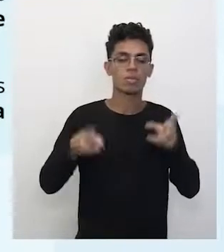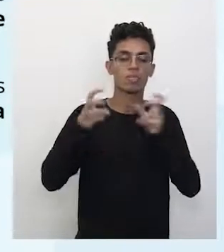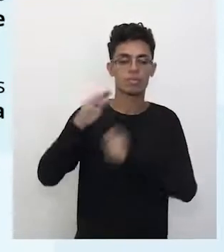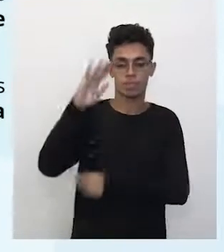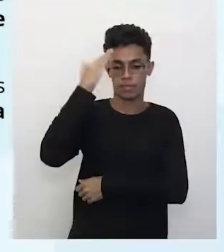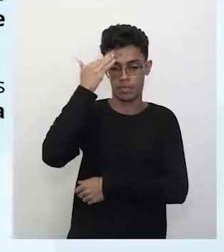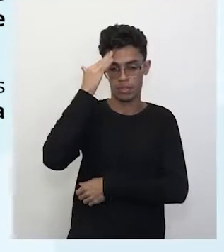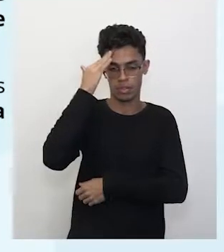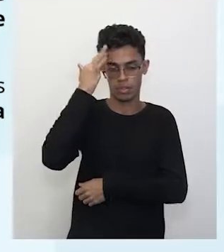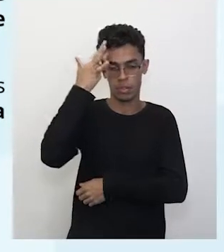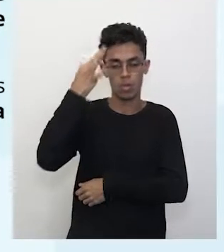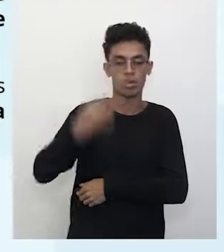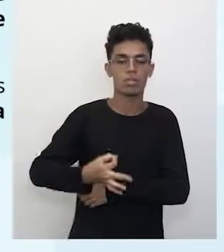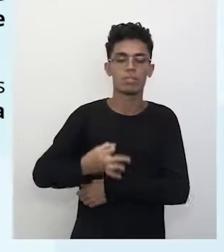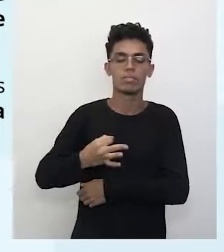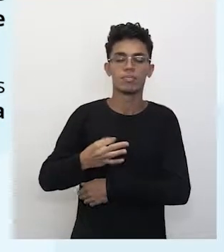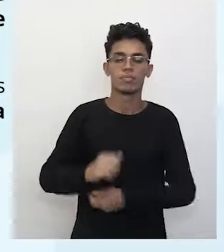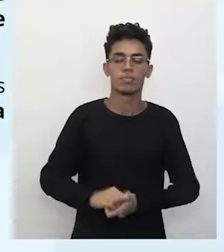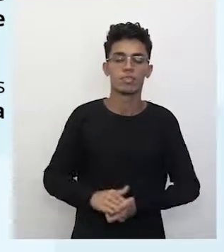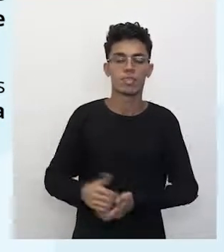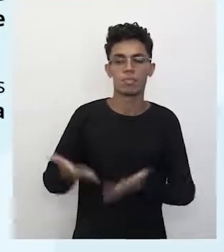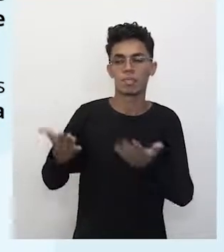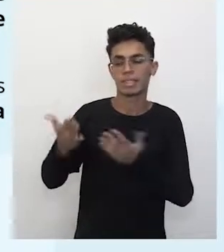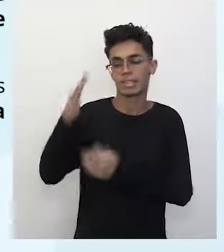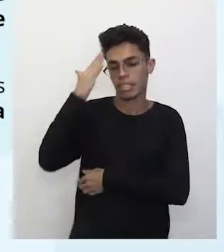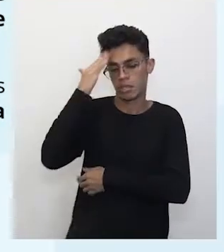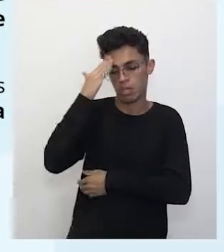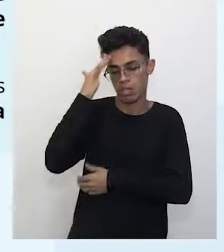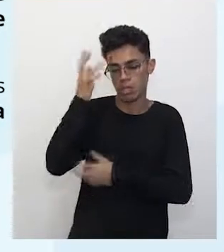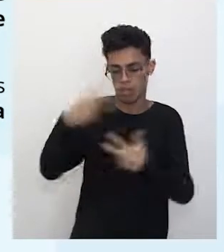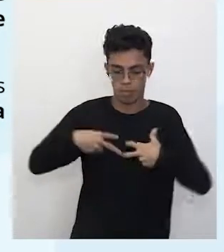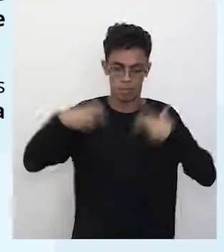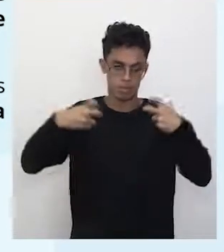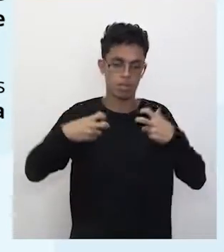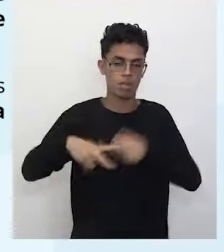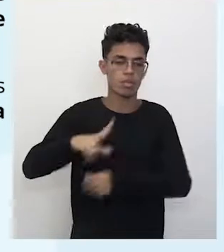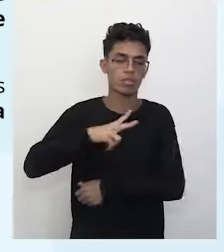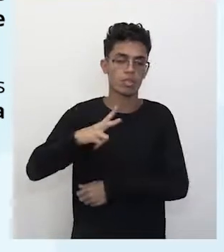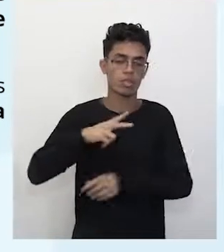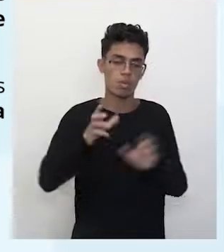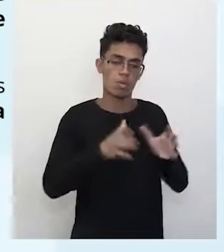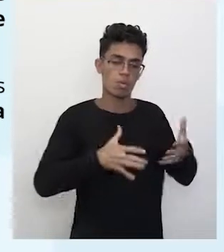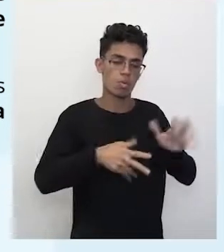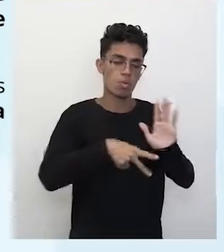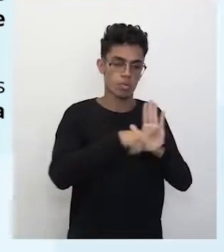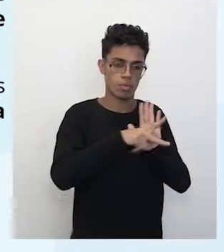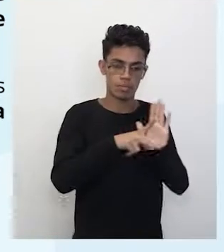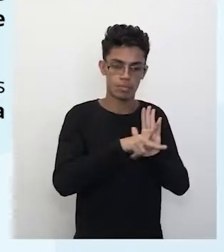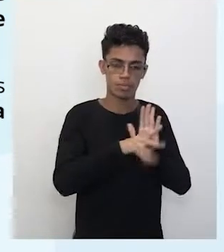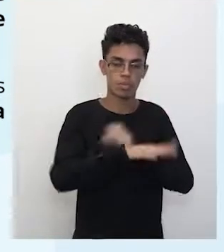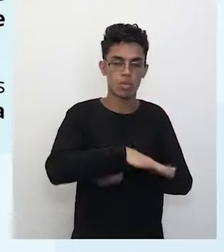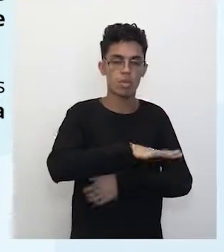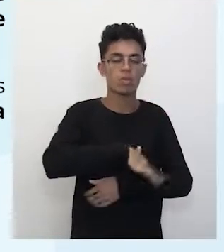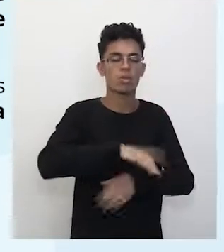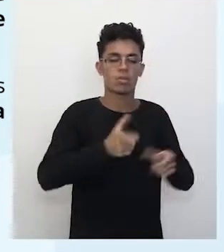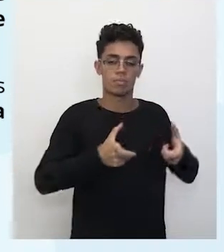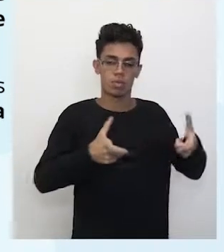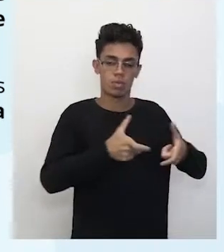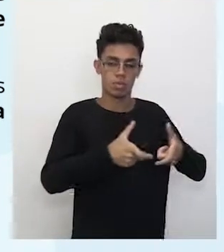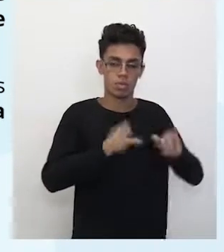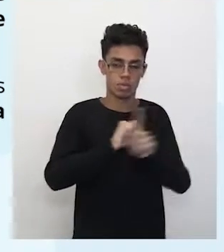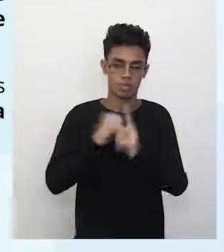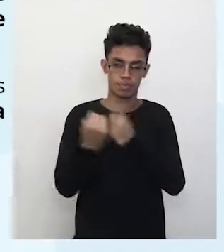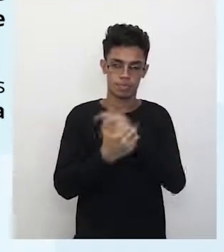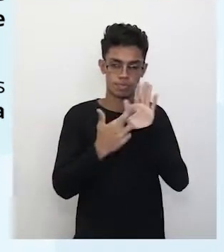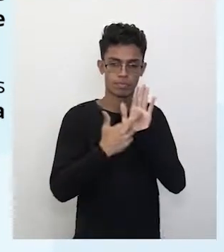o quanto que a gente pode nos identificar pertencente a determinados grupos que fazem parte de minorias sociais.